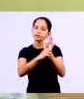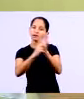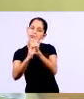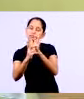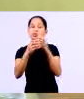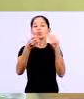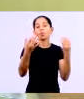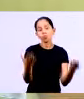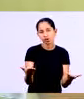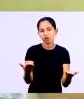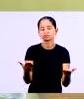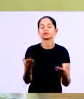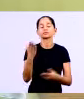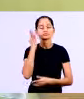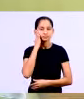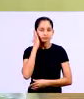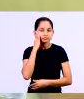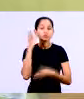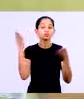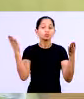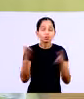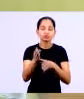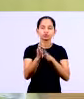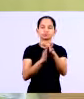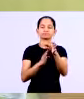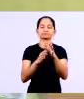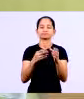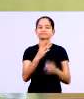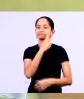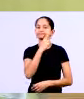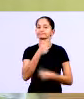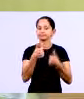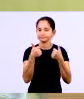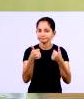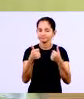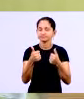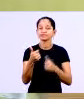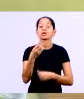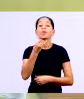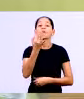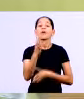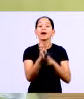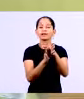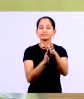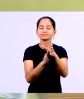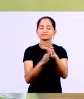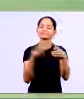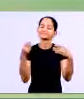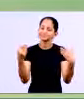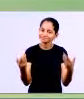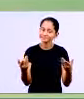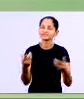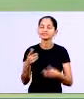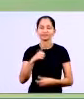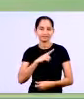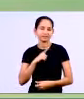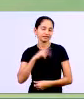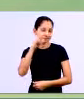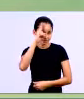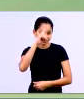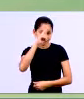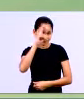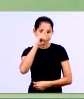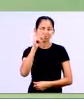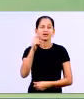tem uma dica bem legal para que vocês possam não se confundir mais. Tá, a dica é a seguinte. Nós sempre lembrar